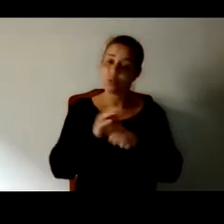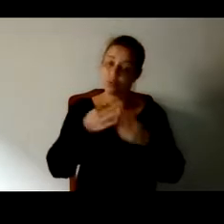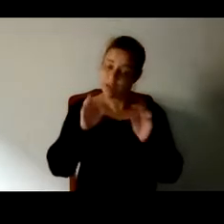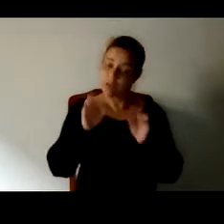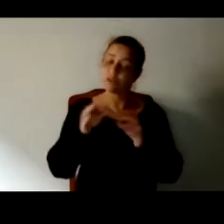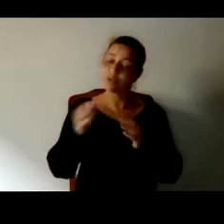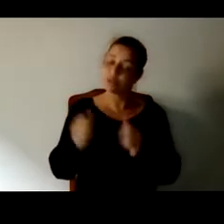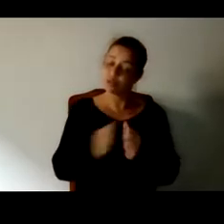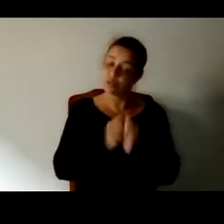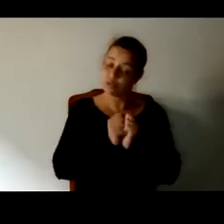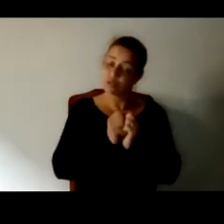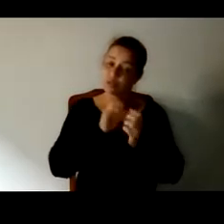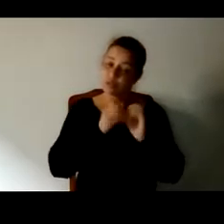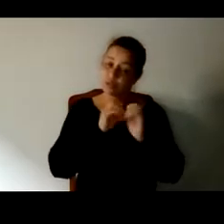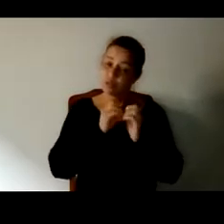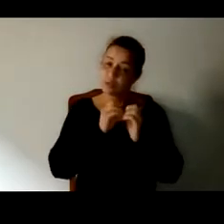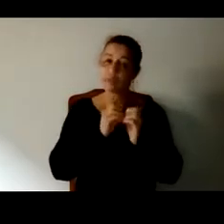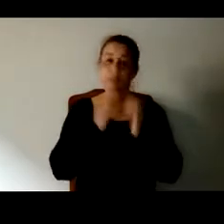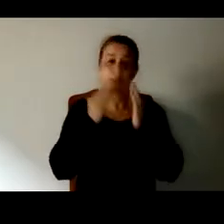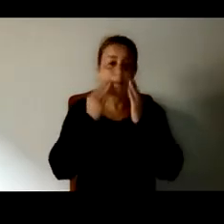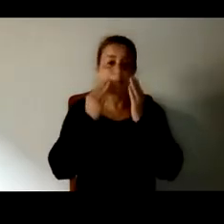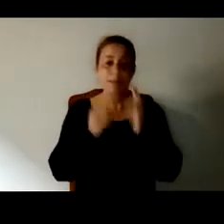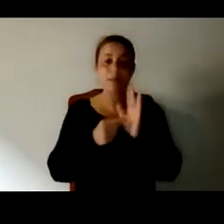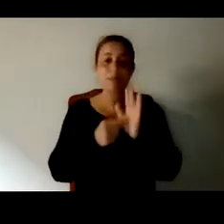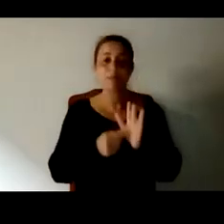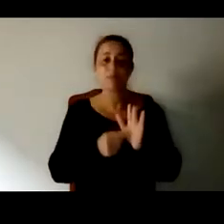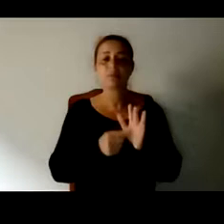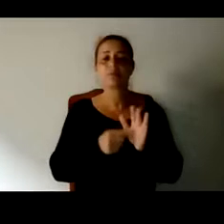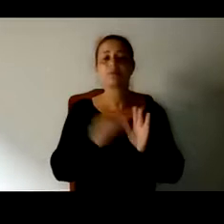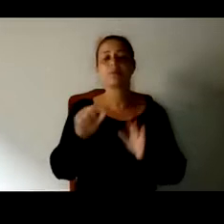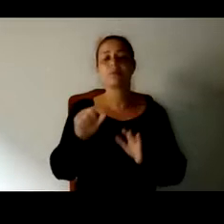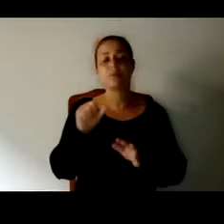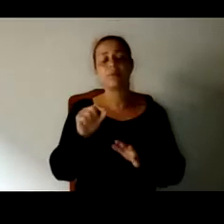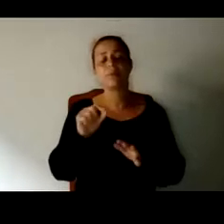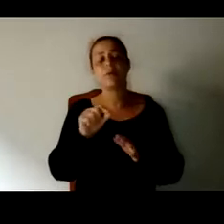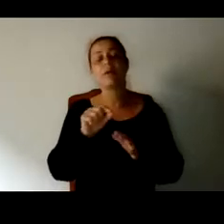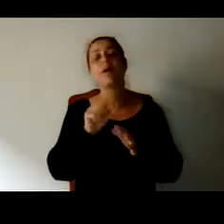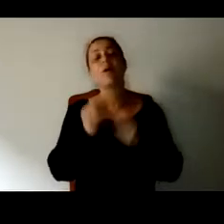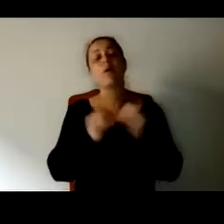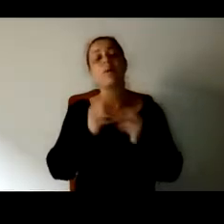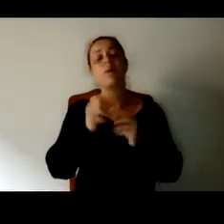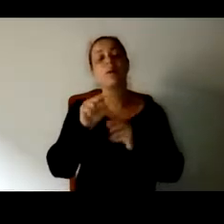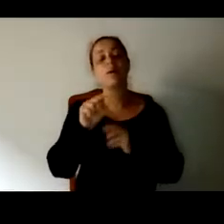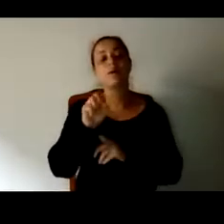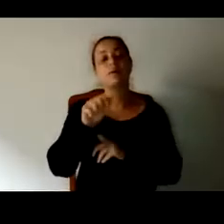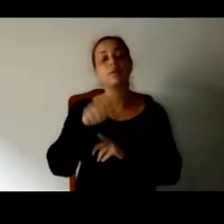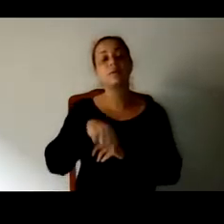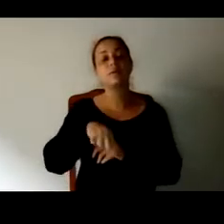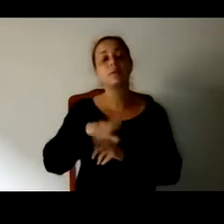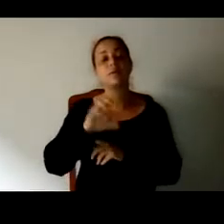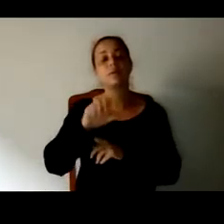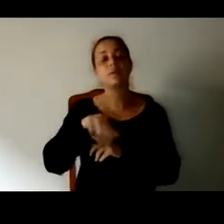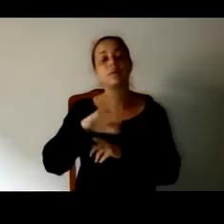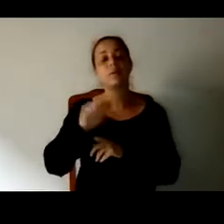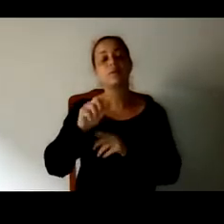apresentar a sequência didática. Então, a estrelinha é a atividade final, que o educador ele tem que apresentar uma